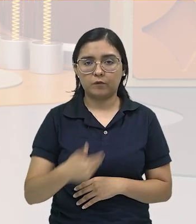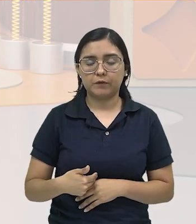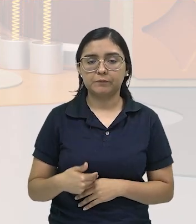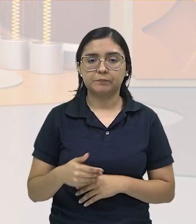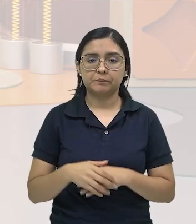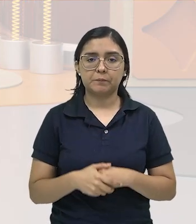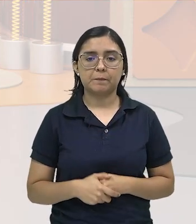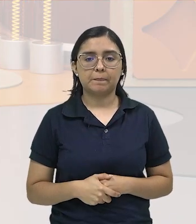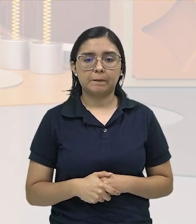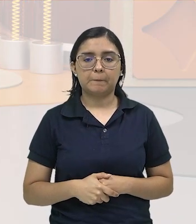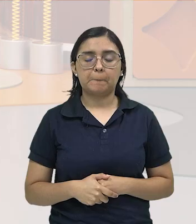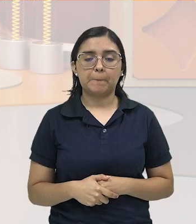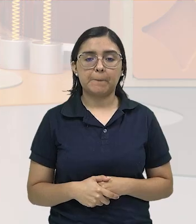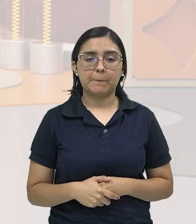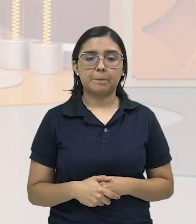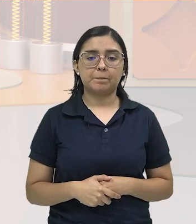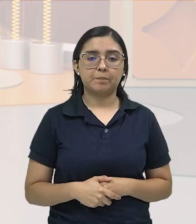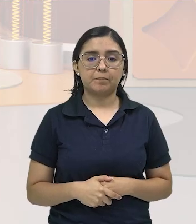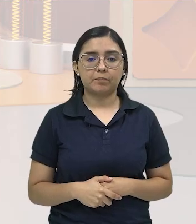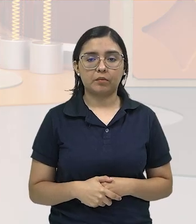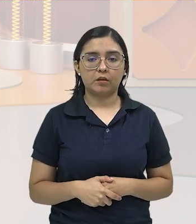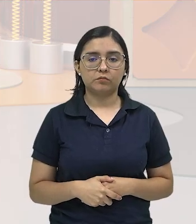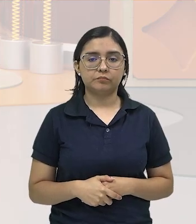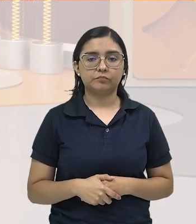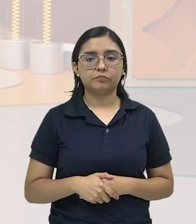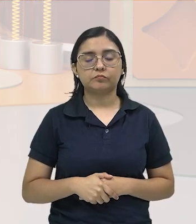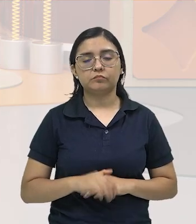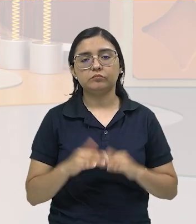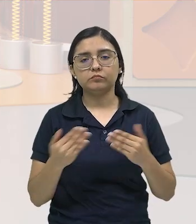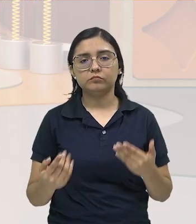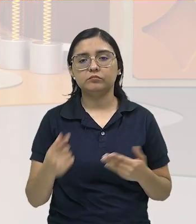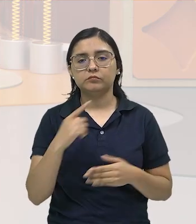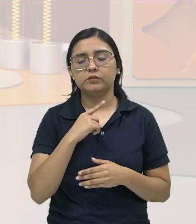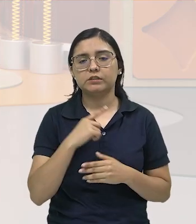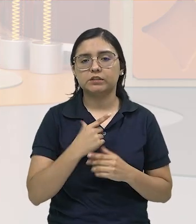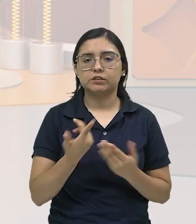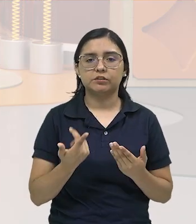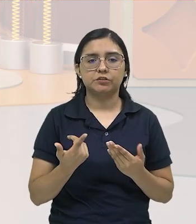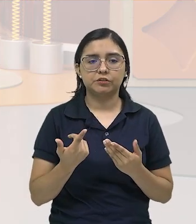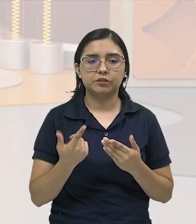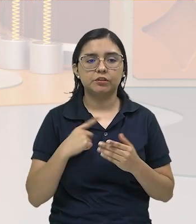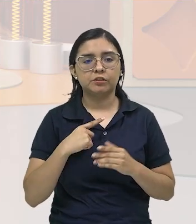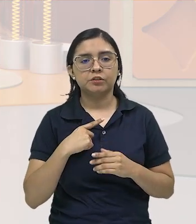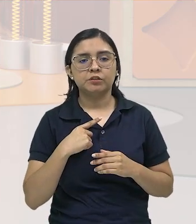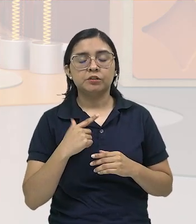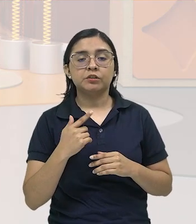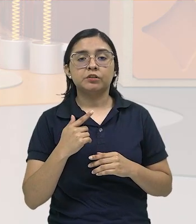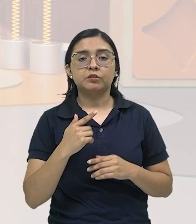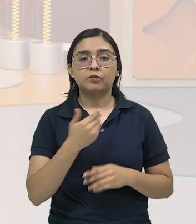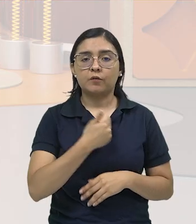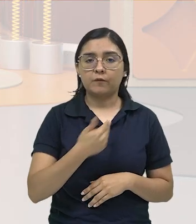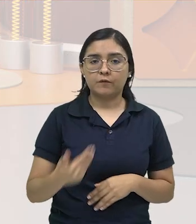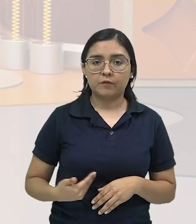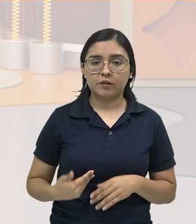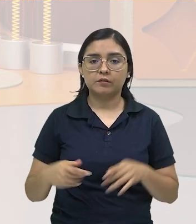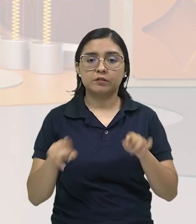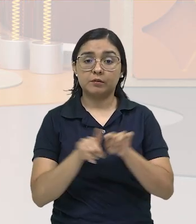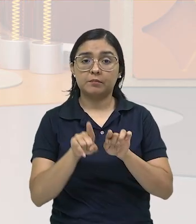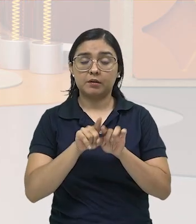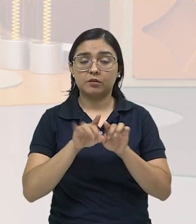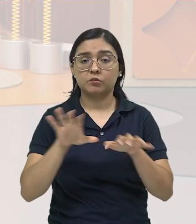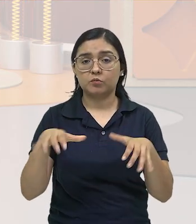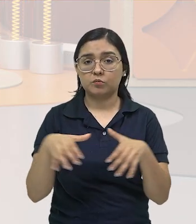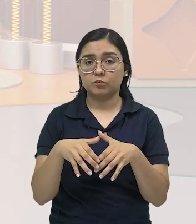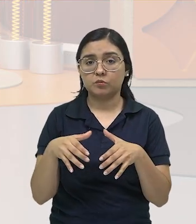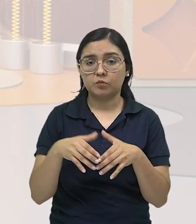dos cargos de autoridade. Não só nessas questões de gestão, como também dentro do próprio exército.